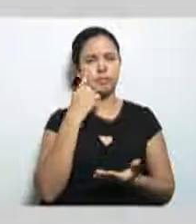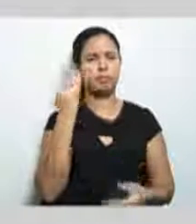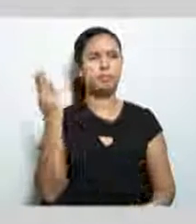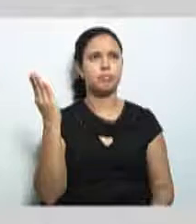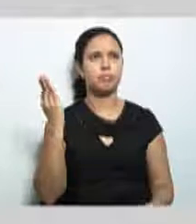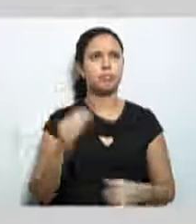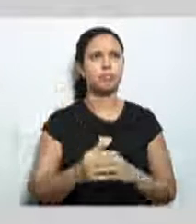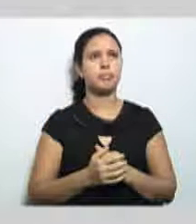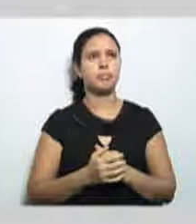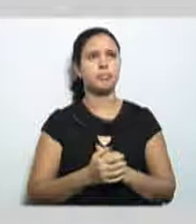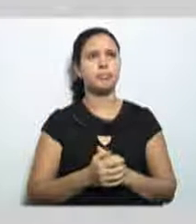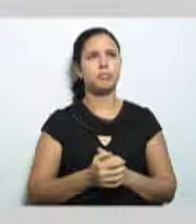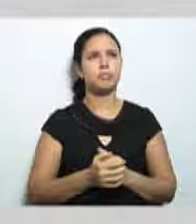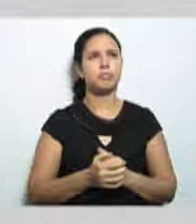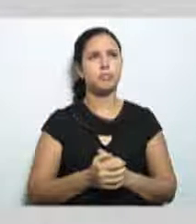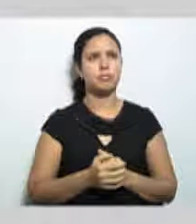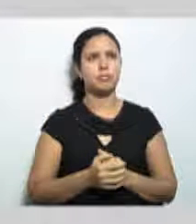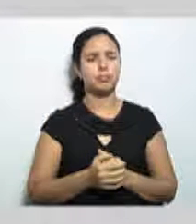Ah, não, tá aqui.